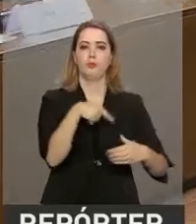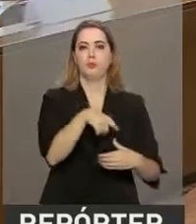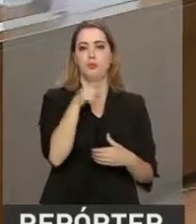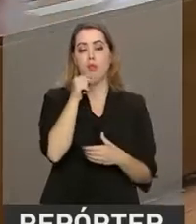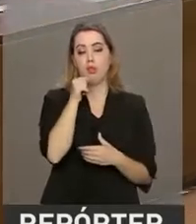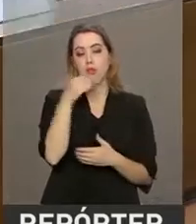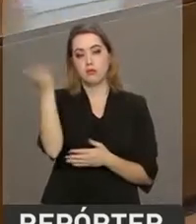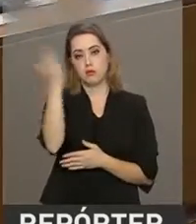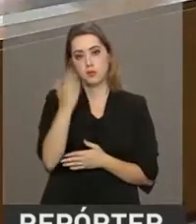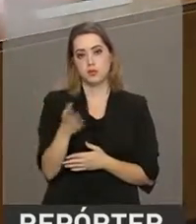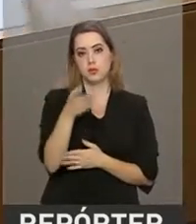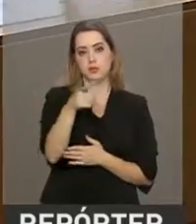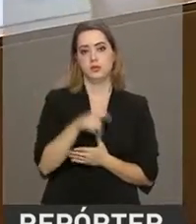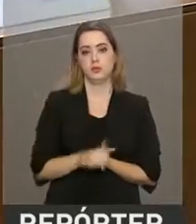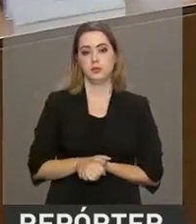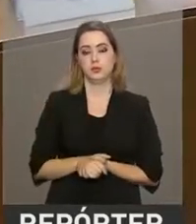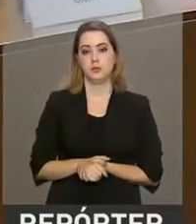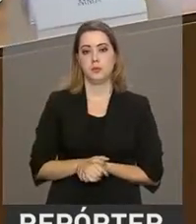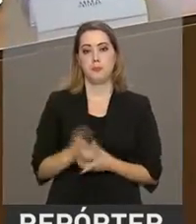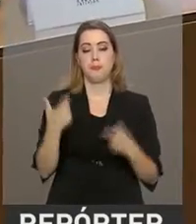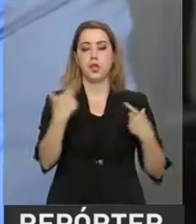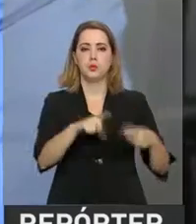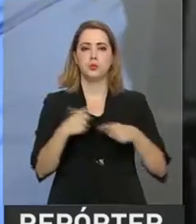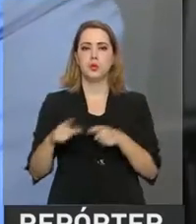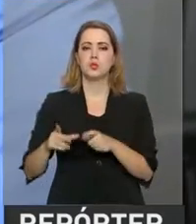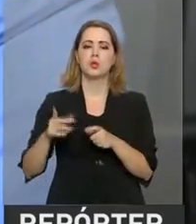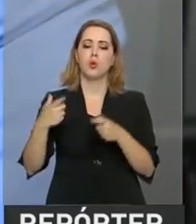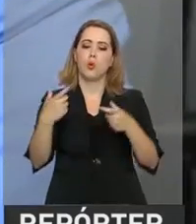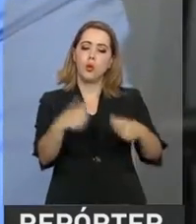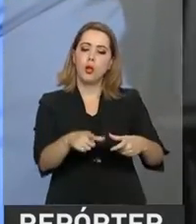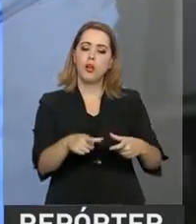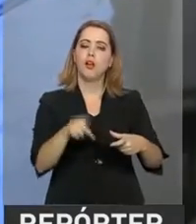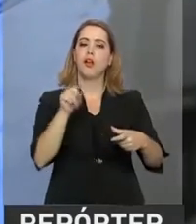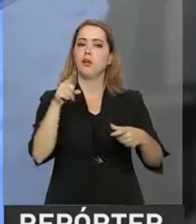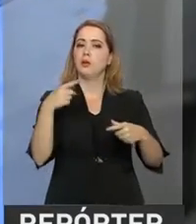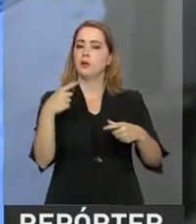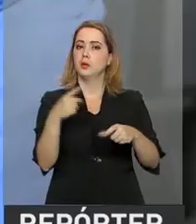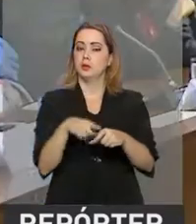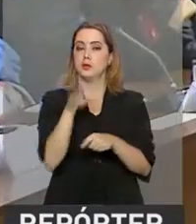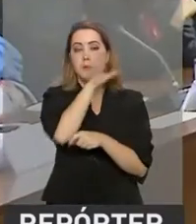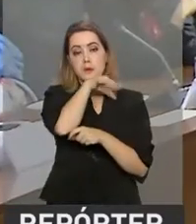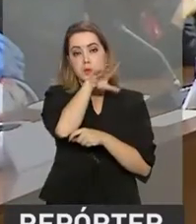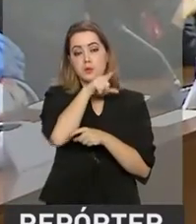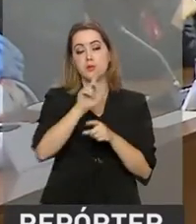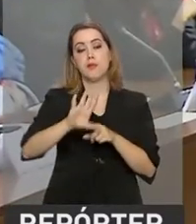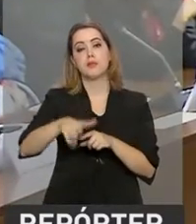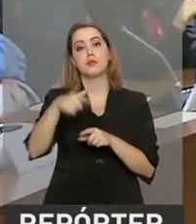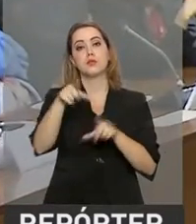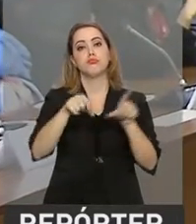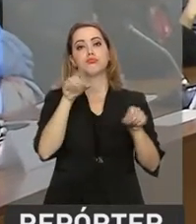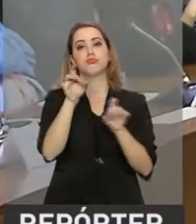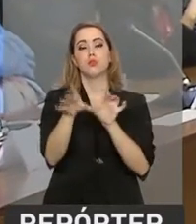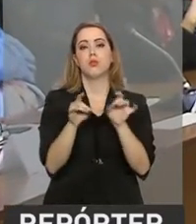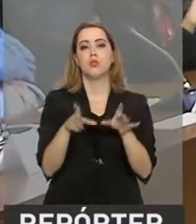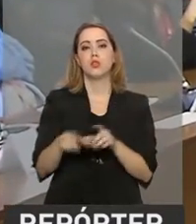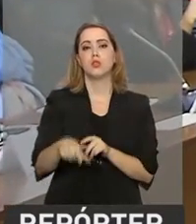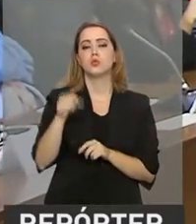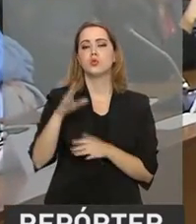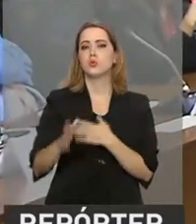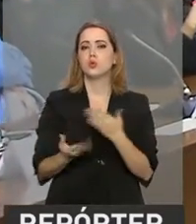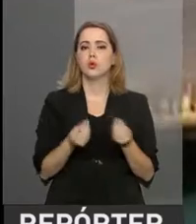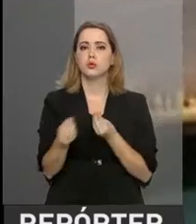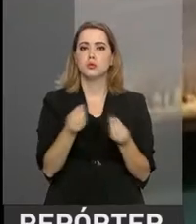o plano aponta as áreas e as espécies prioritárias para a proteção e definir as melhores técnicas e